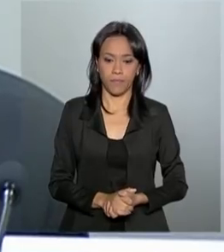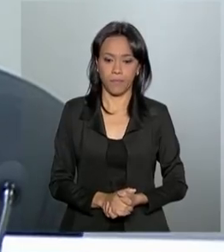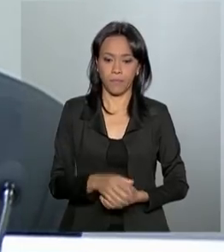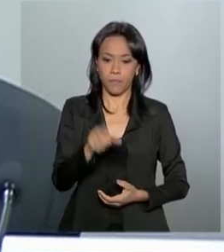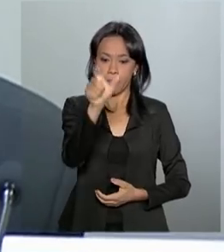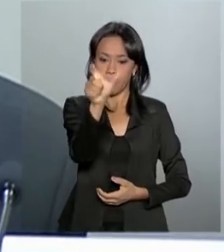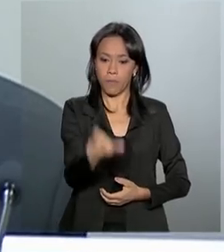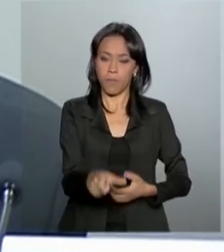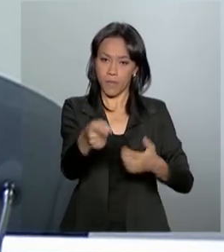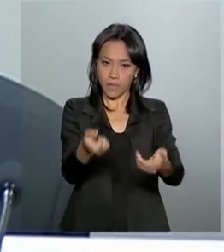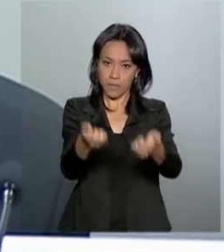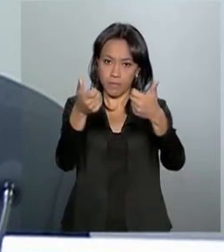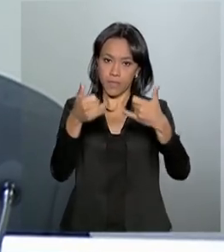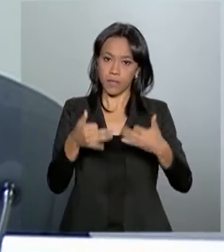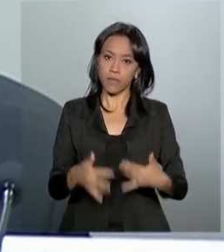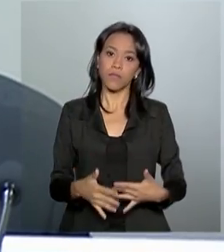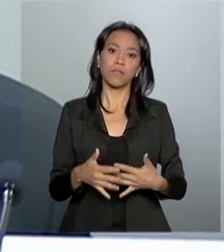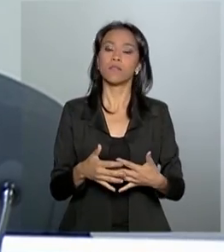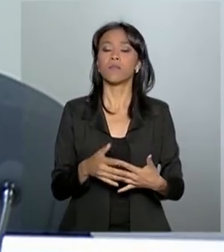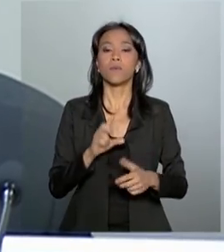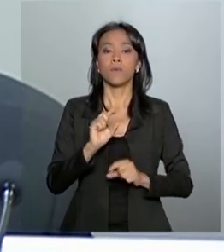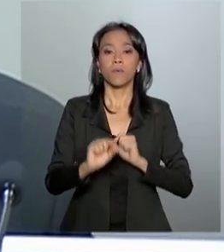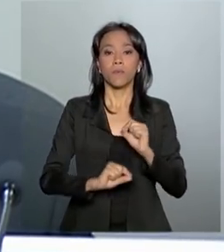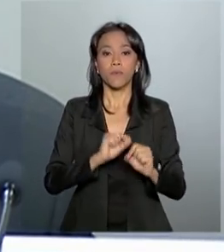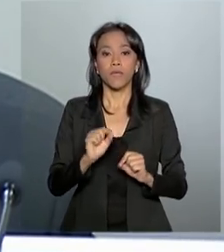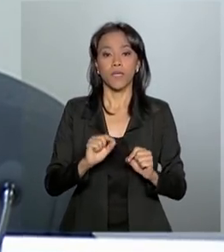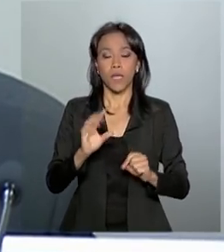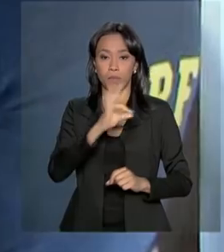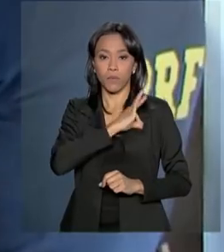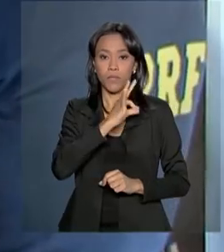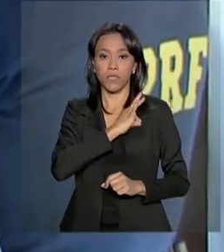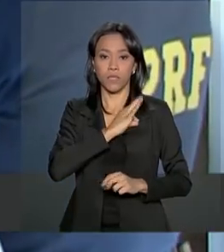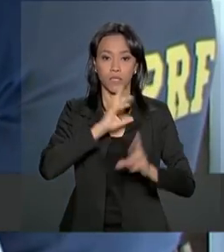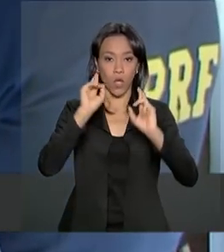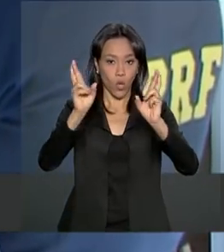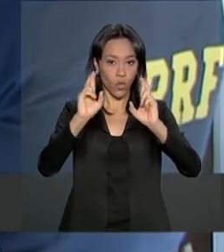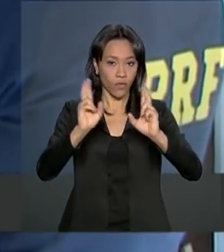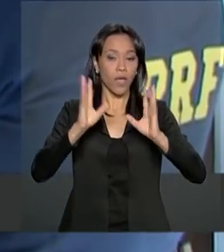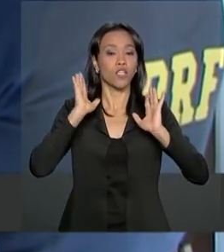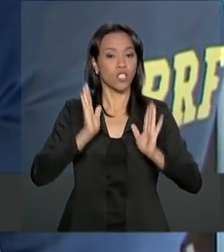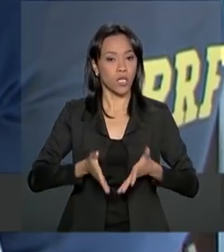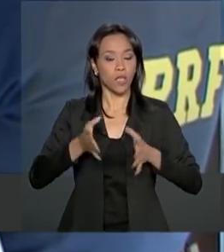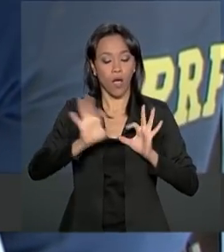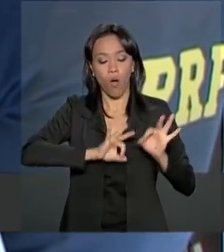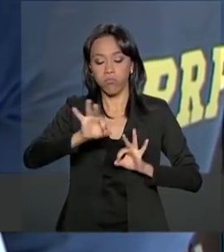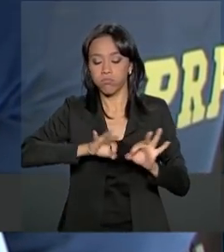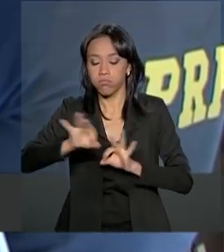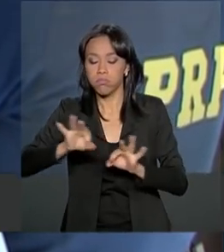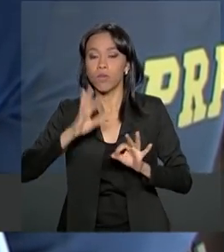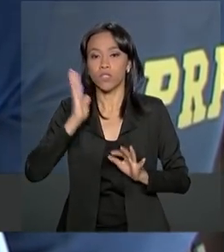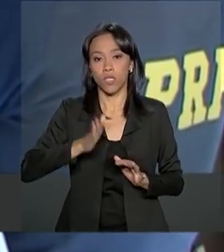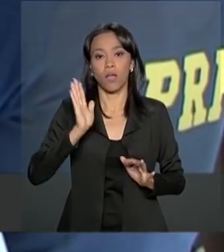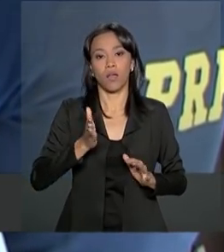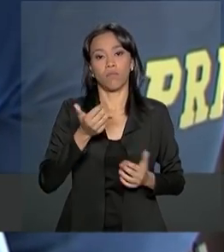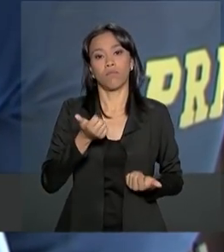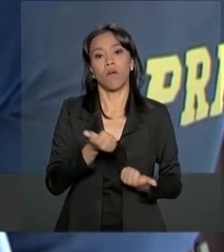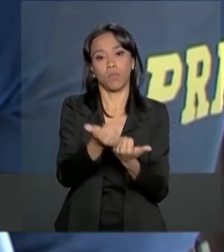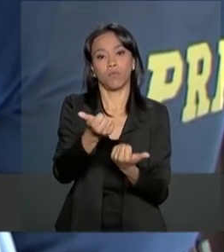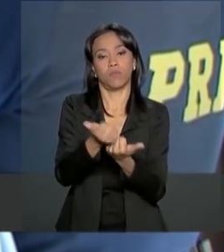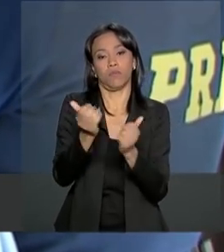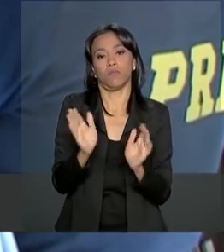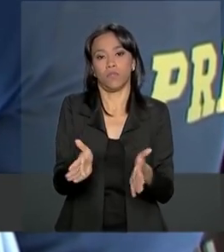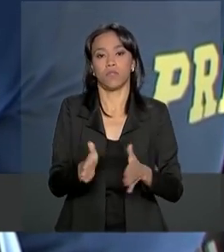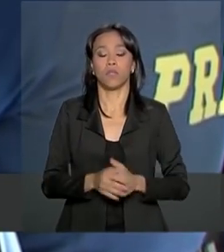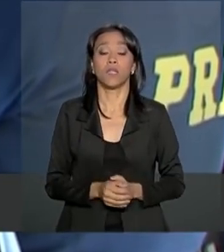O plano é a mobilização do pessoal da Polícia Rodoviária Federal, já está mobilizado, já está lá ajudando, e